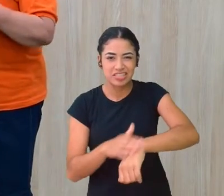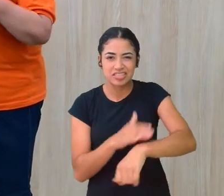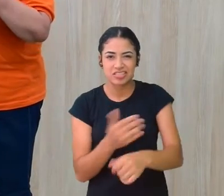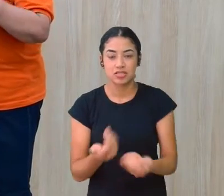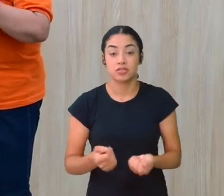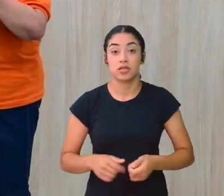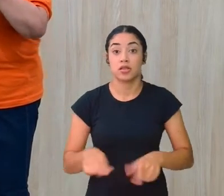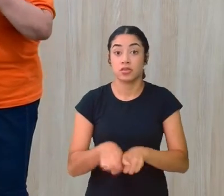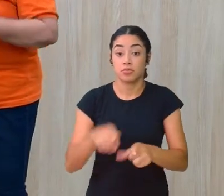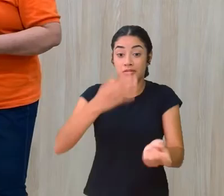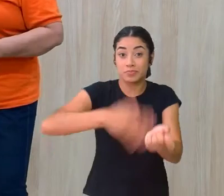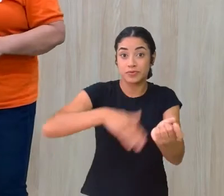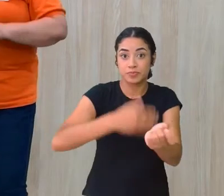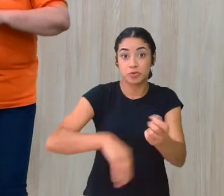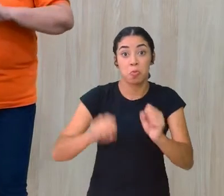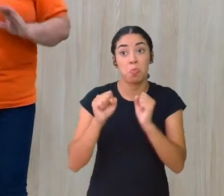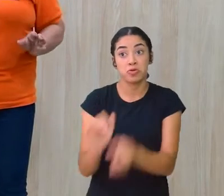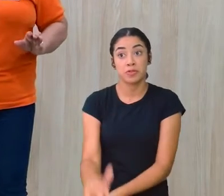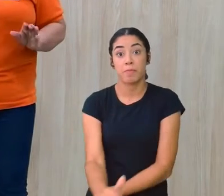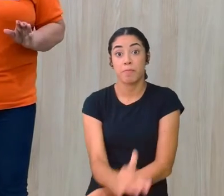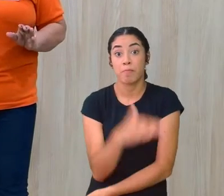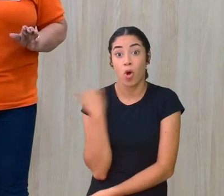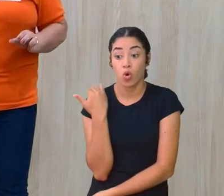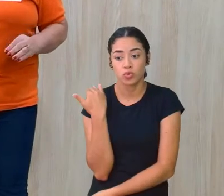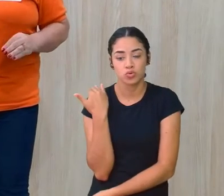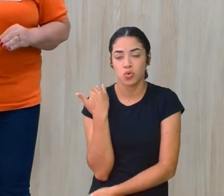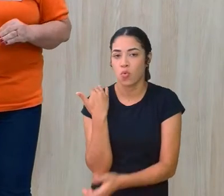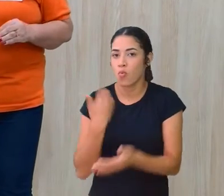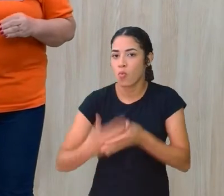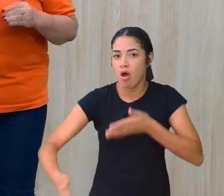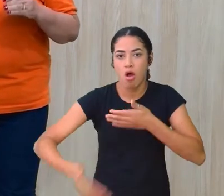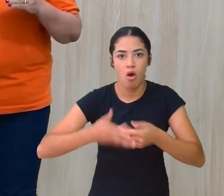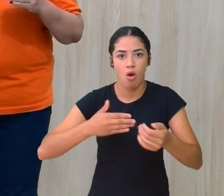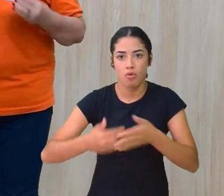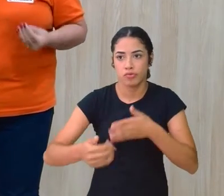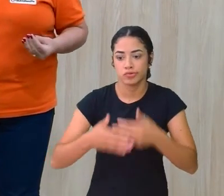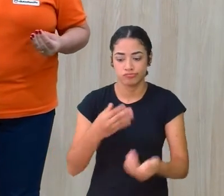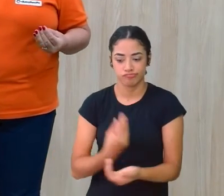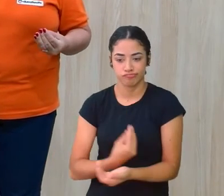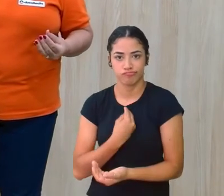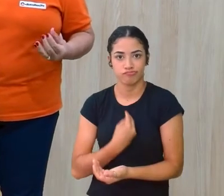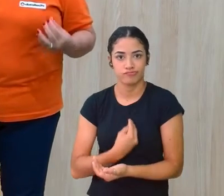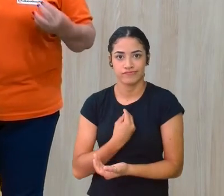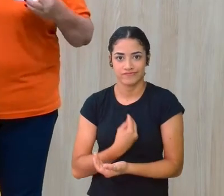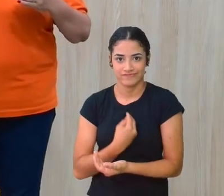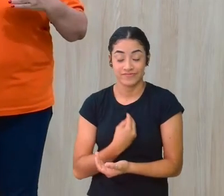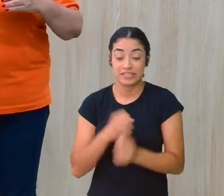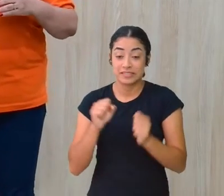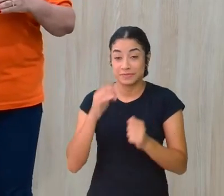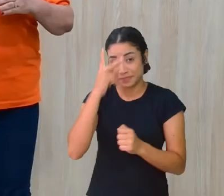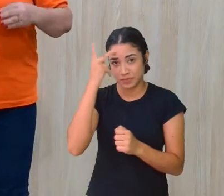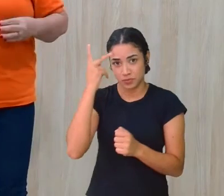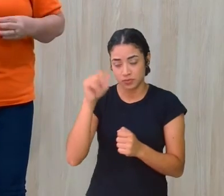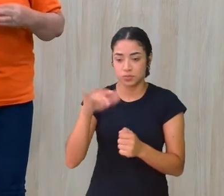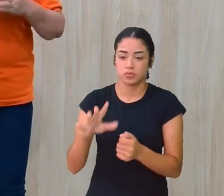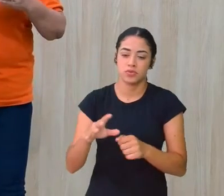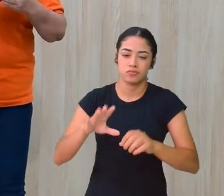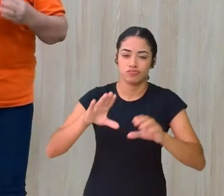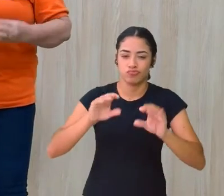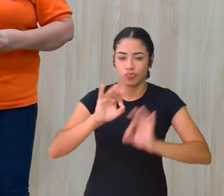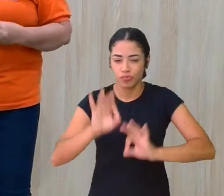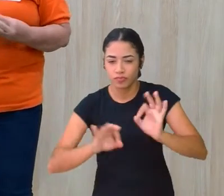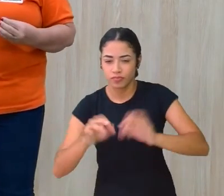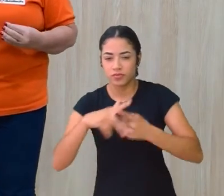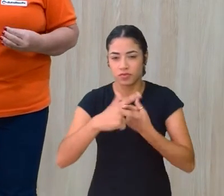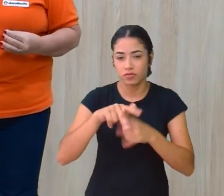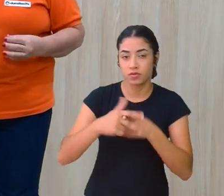e até mesmo a morte de qualquer ser vivo. Então, quando tem alguém que está mexendo, fica distante, tenta ajudar de